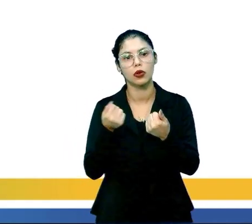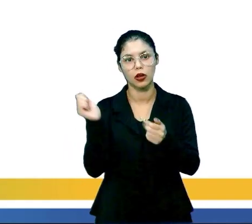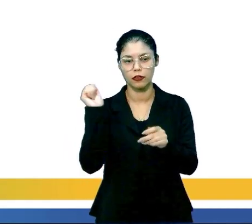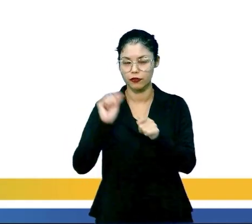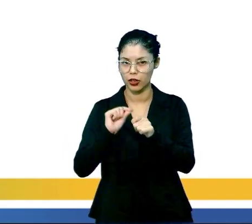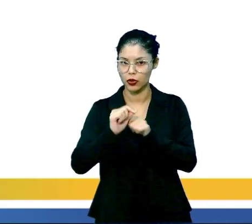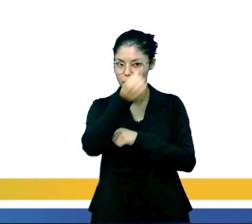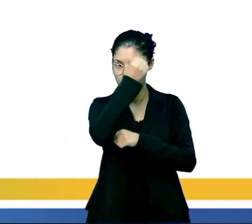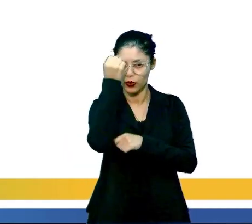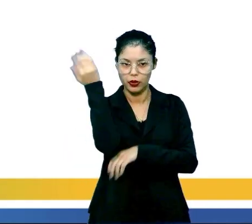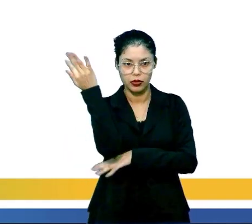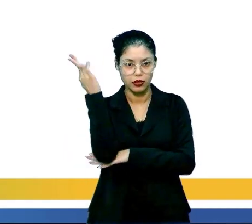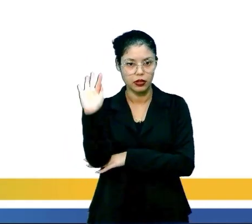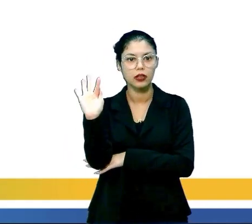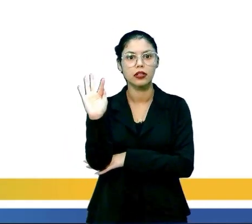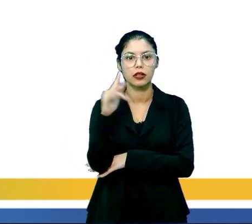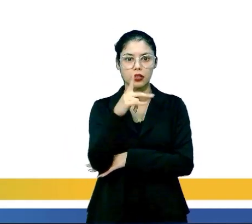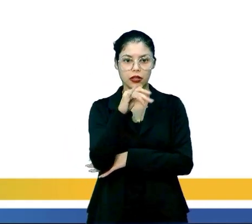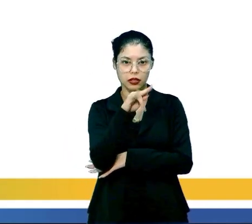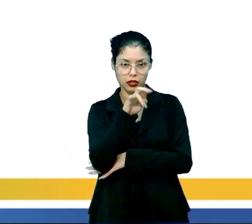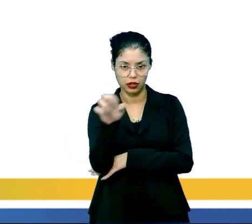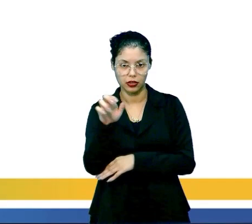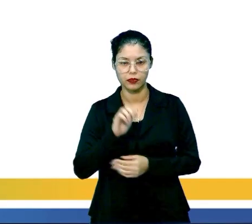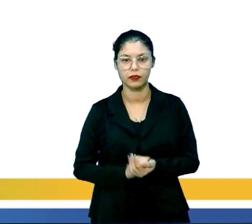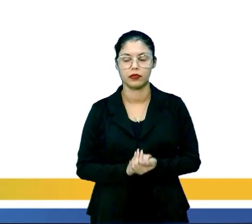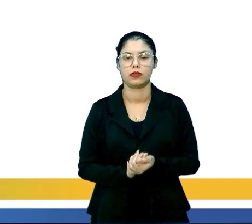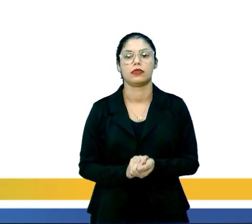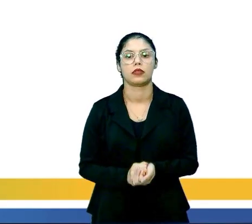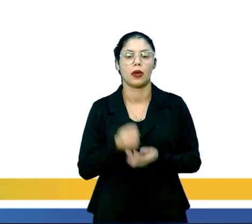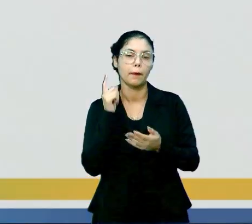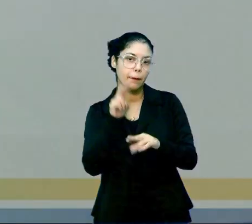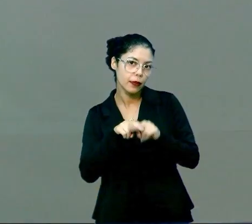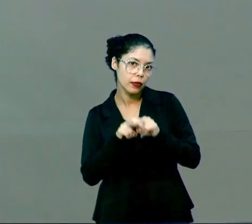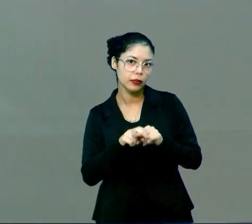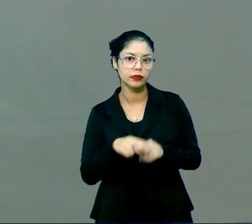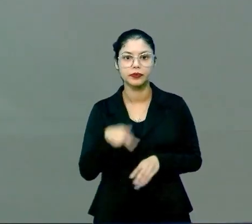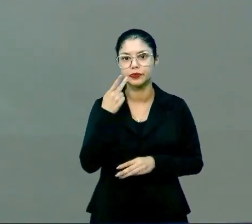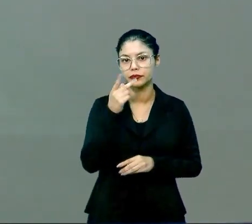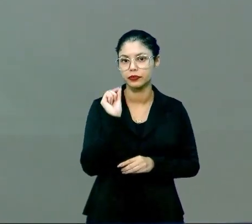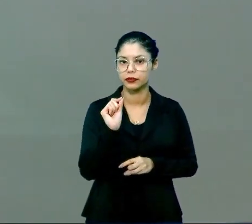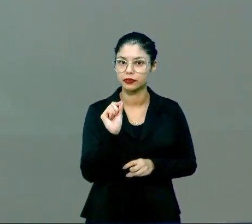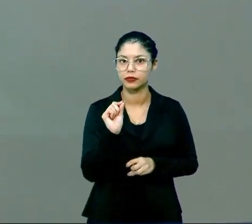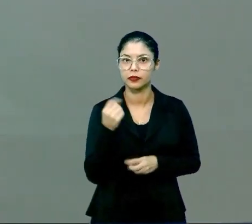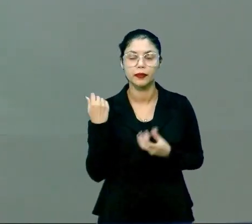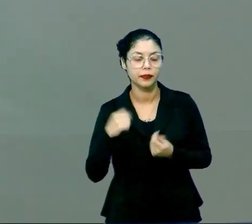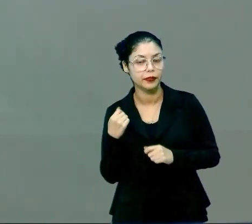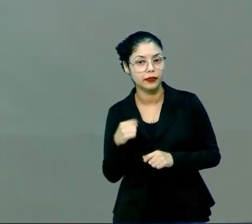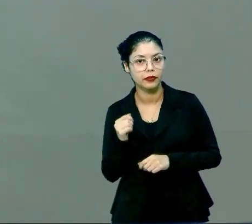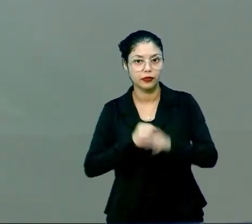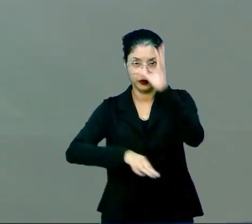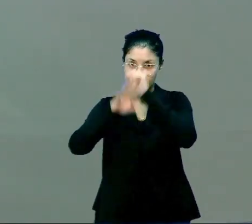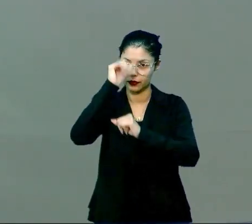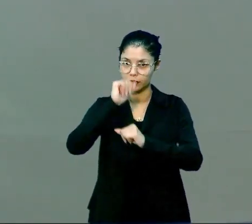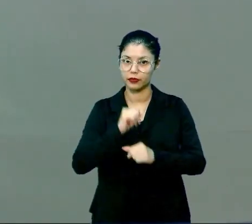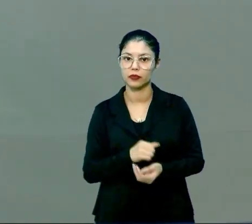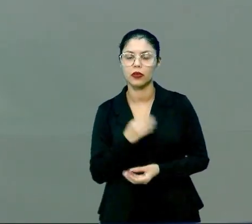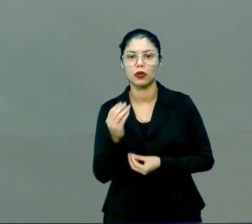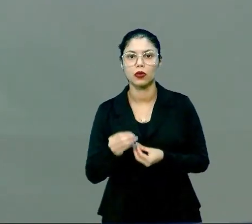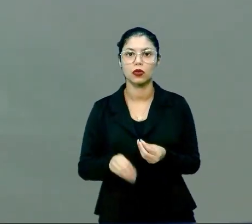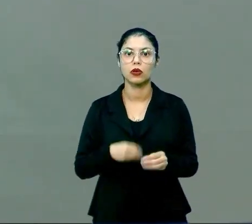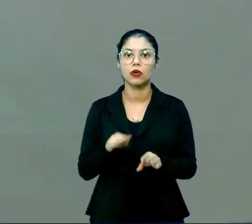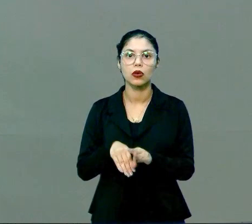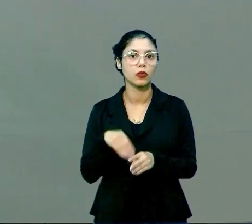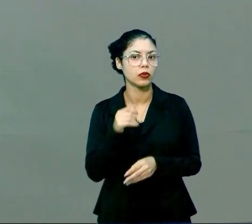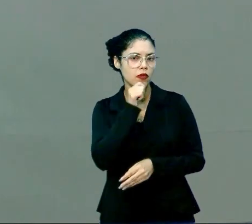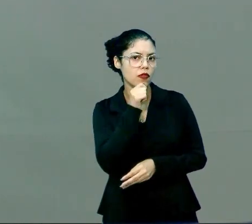pelo sociólogo francês Pierre Bourdieu. Por isso que eu sempre digo para vocês que vocês precisam ter conhecimento. Como é que eu